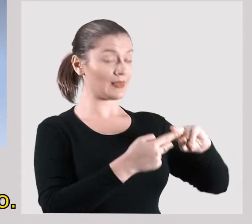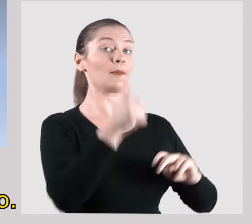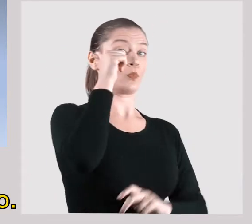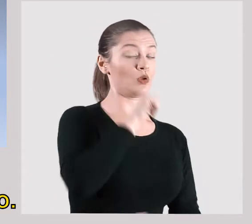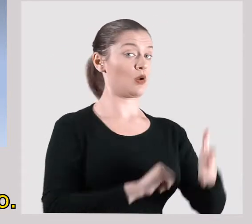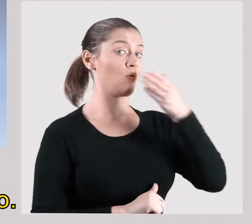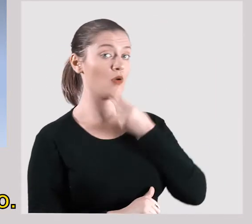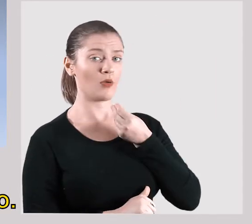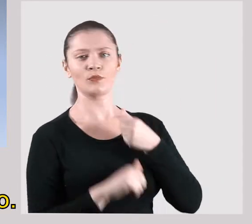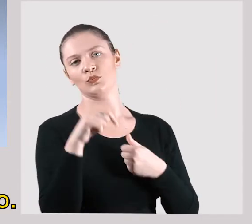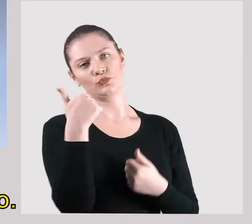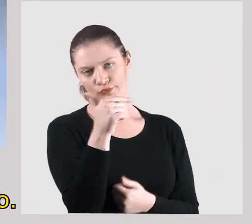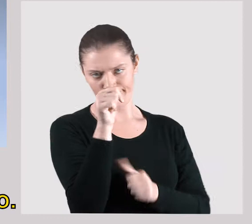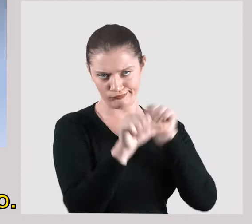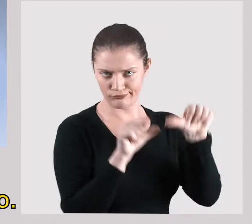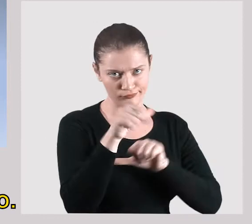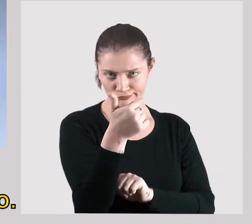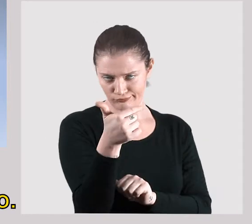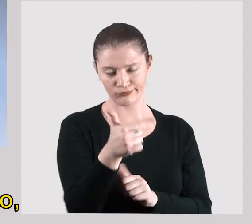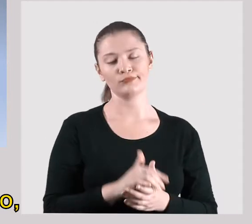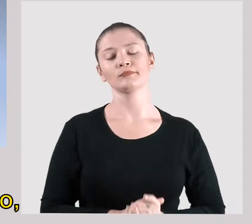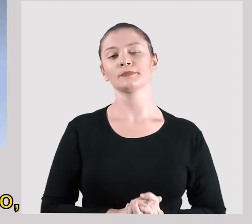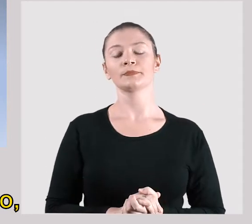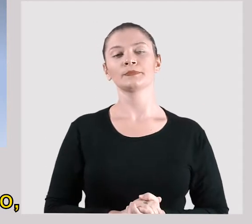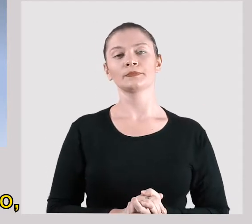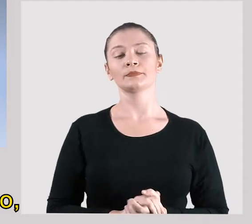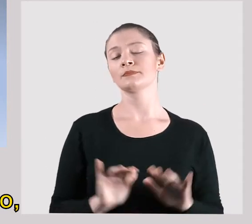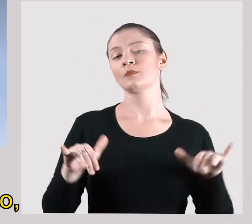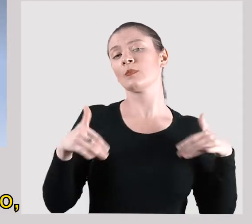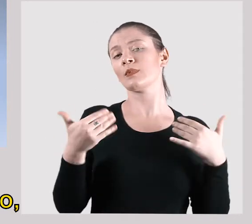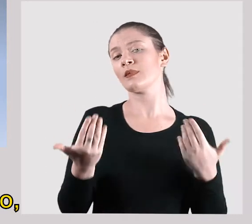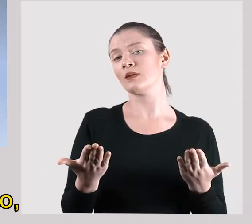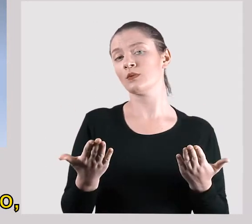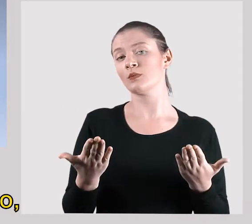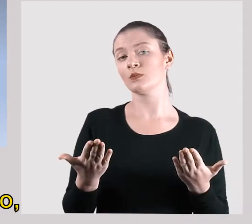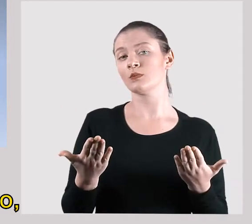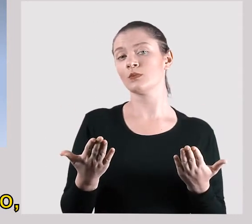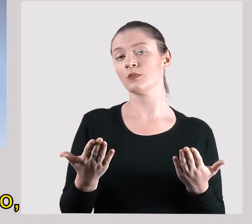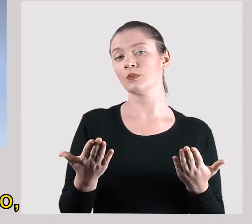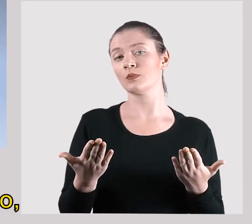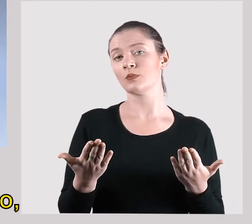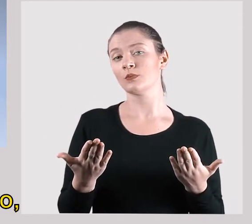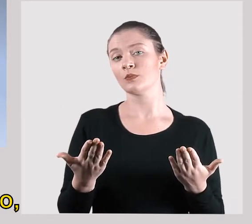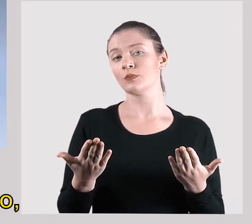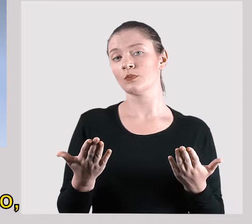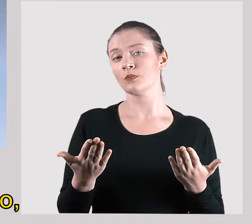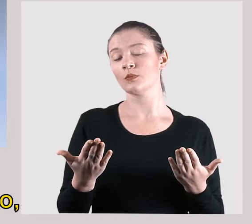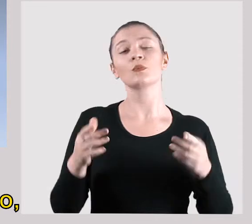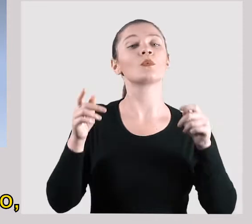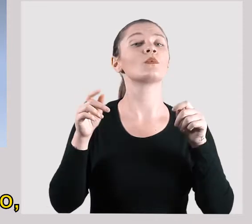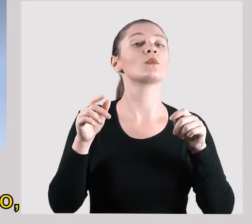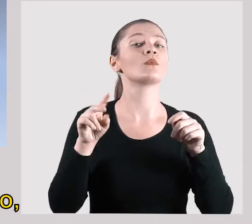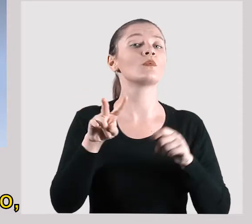não tem alteração. Então, assim, já na concepção, né, então vai